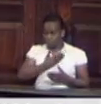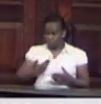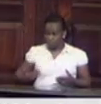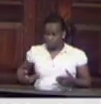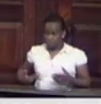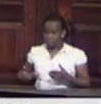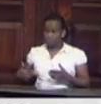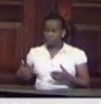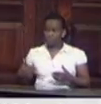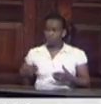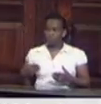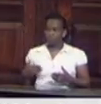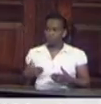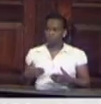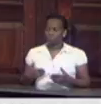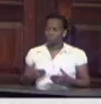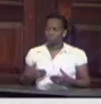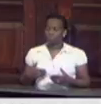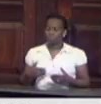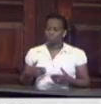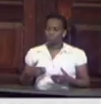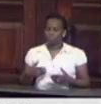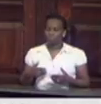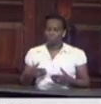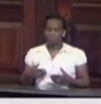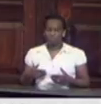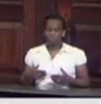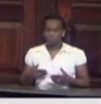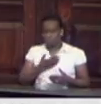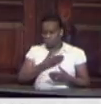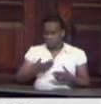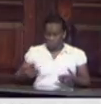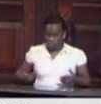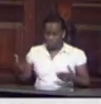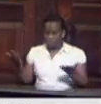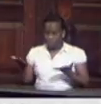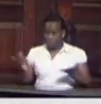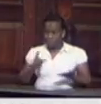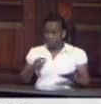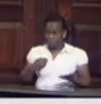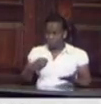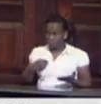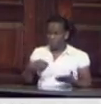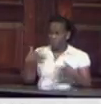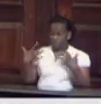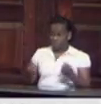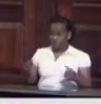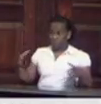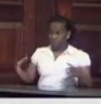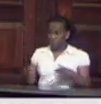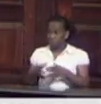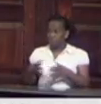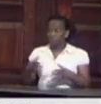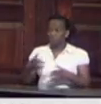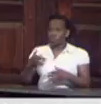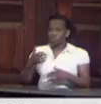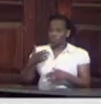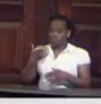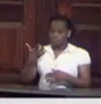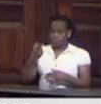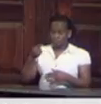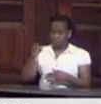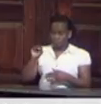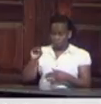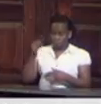governo que o governador atual participou, de